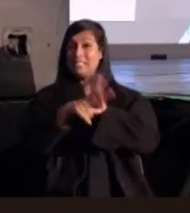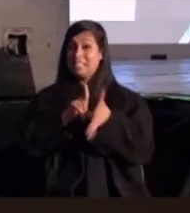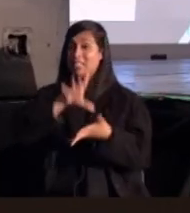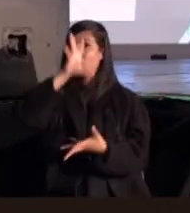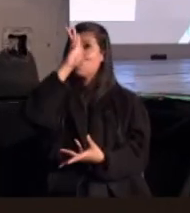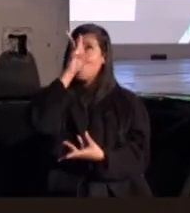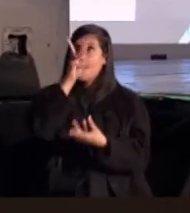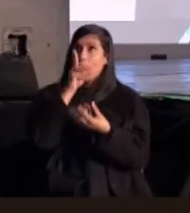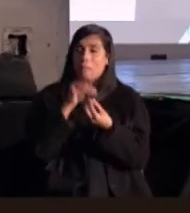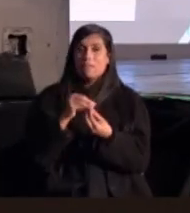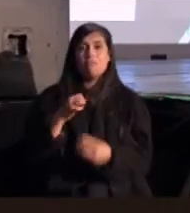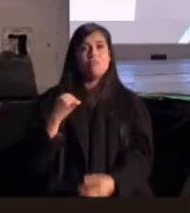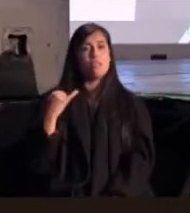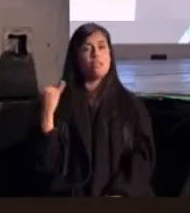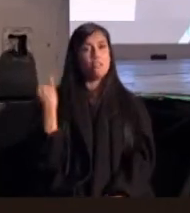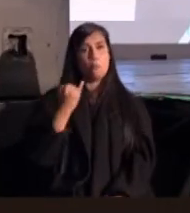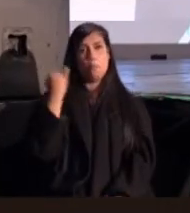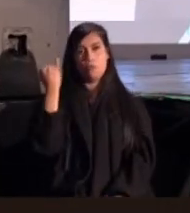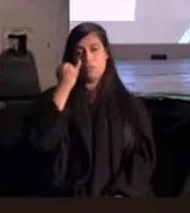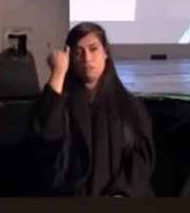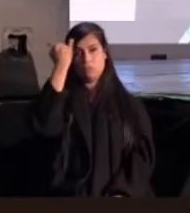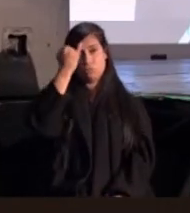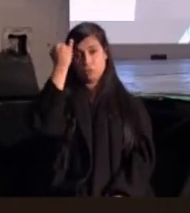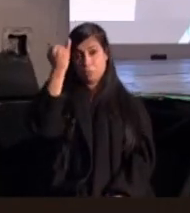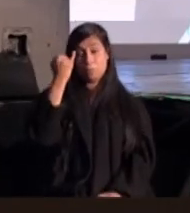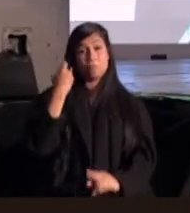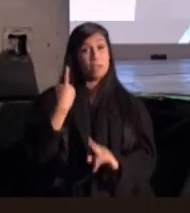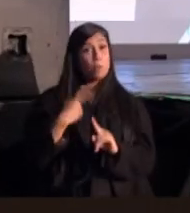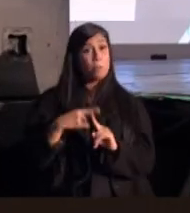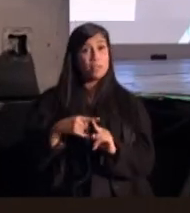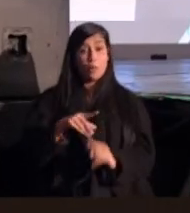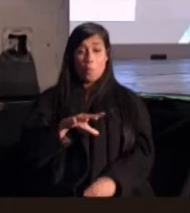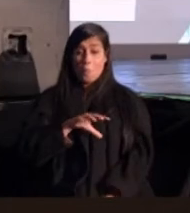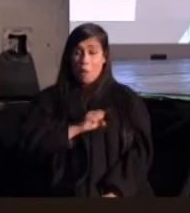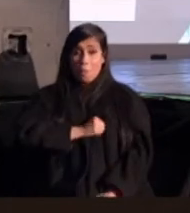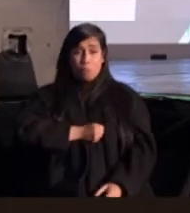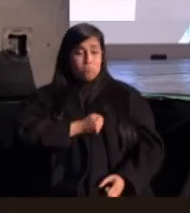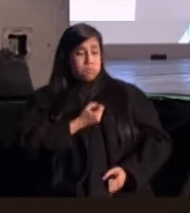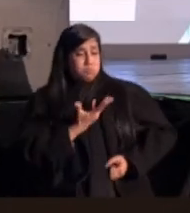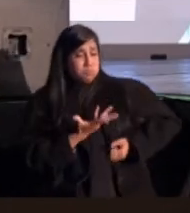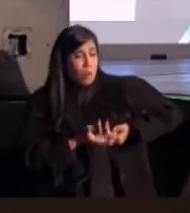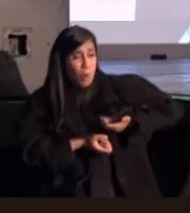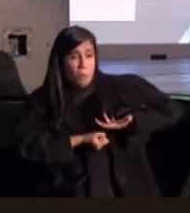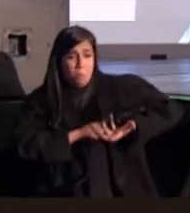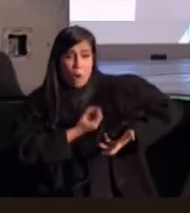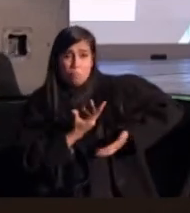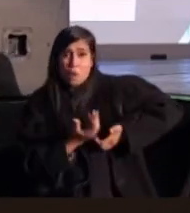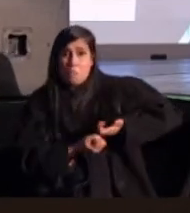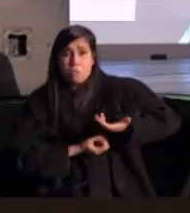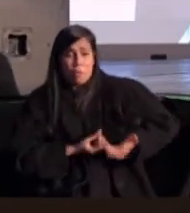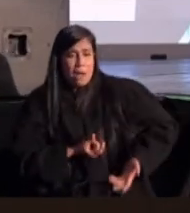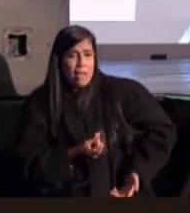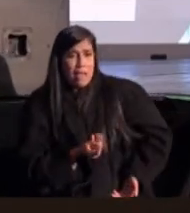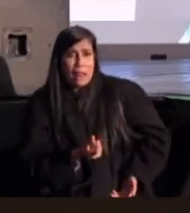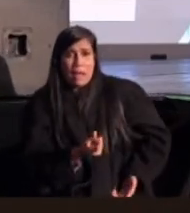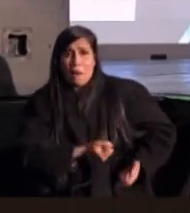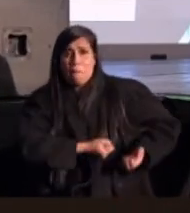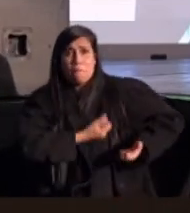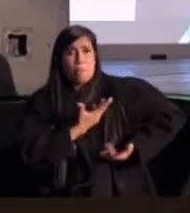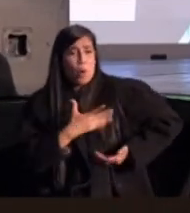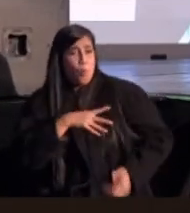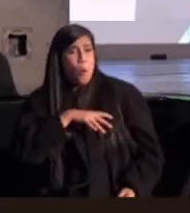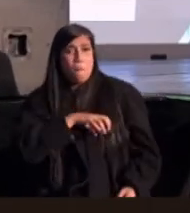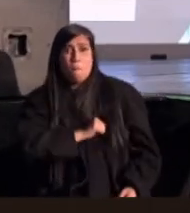não como um afeto que ele pode ser dado incondicionalmente, de modo irrestrito. Por ser um afeto muito caro,